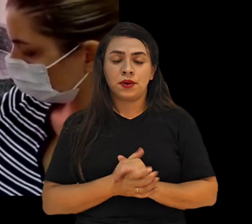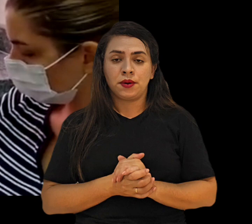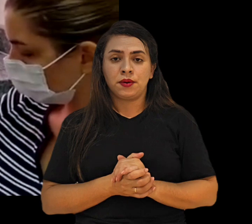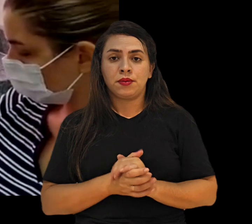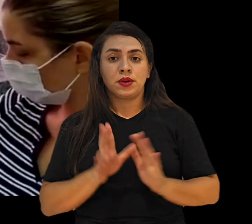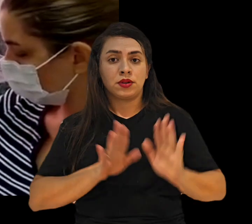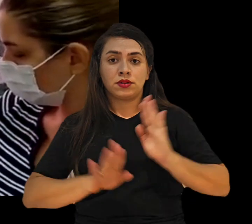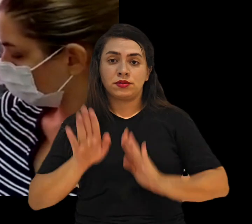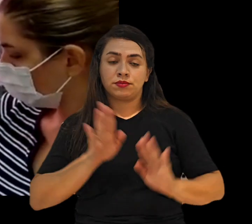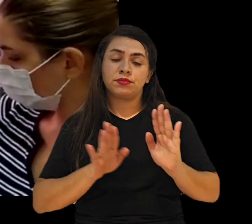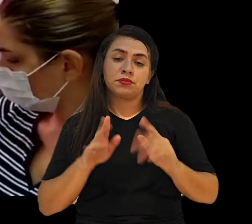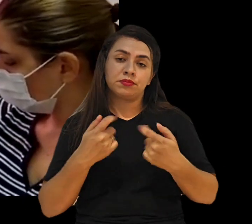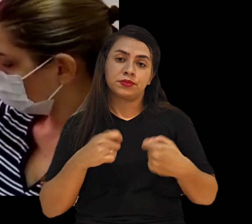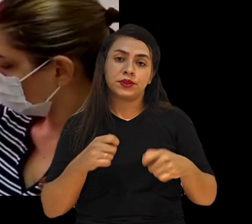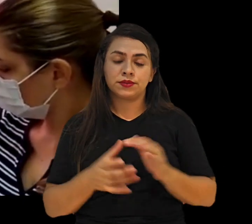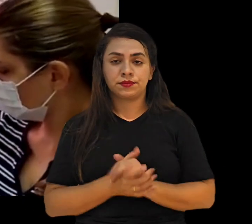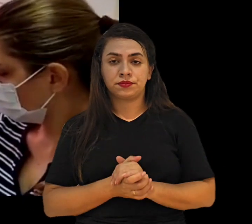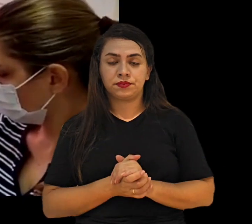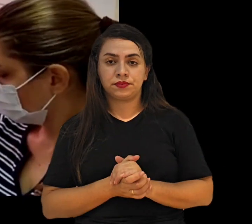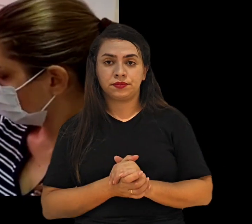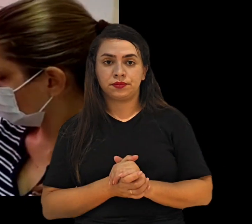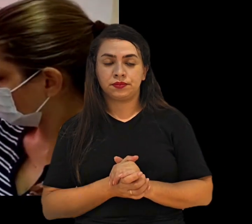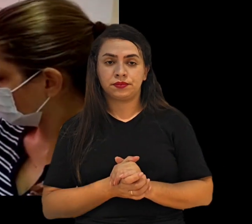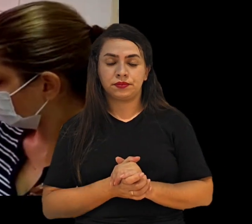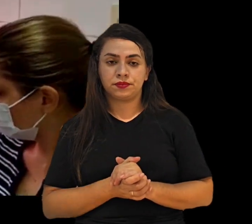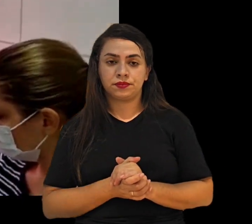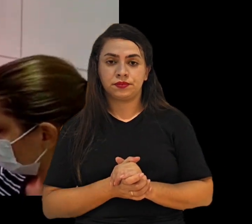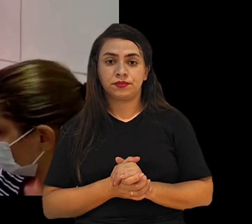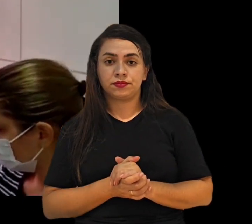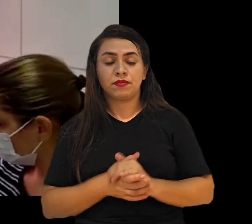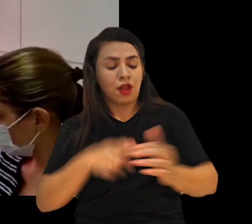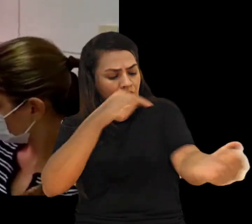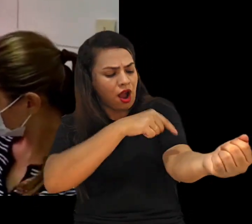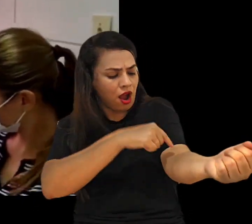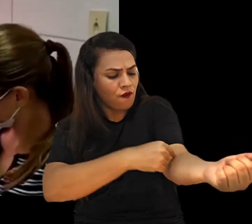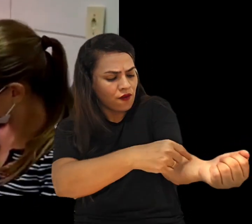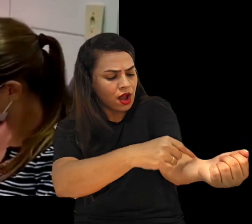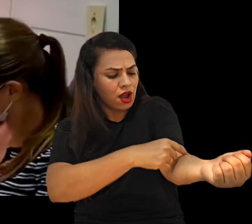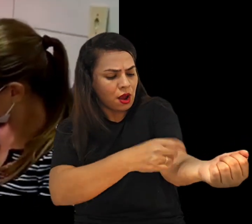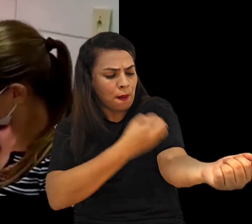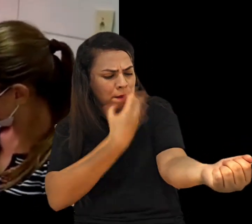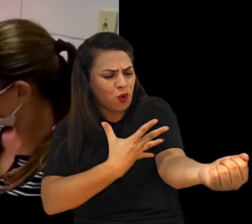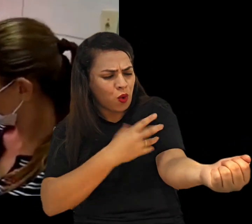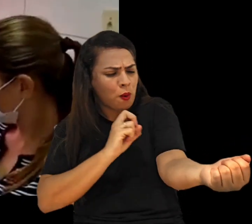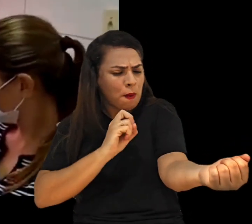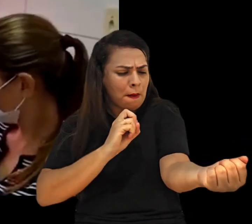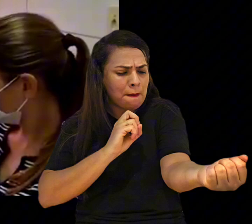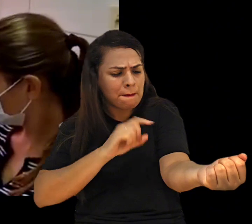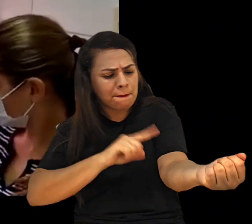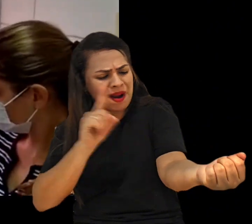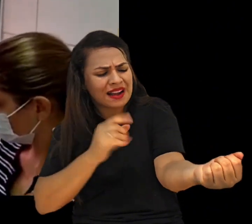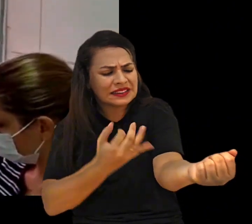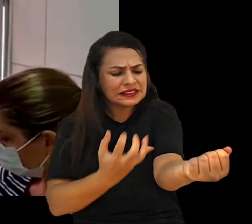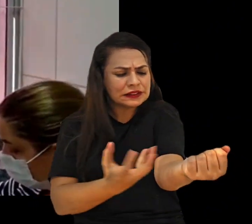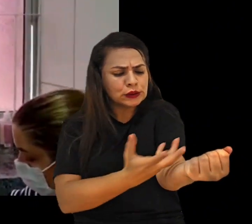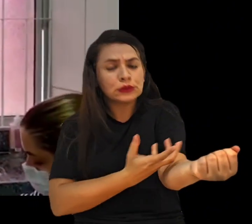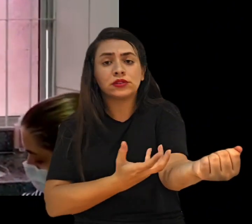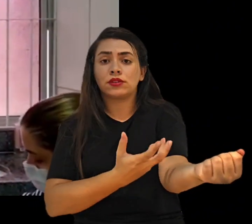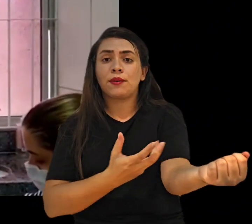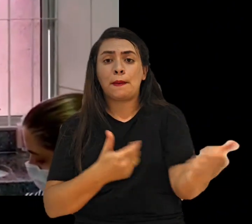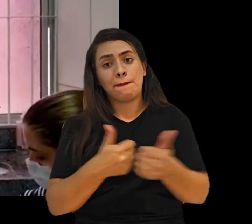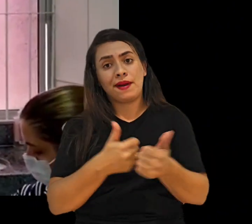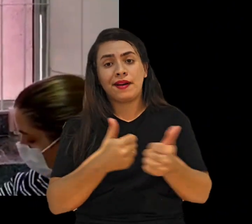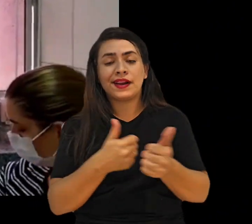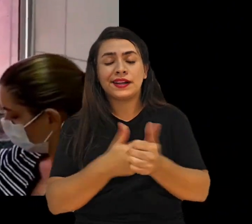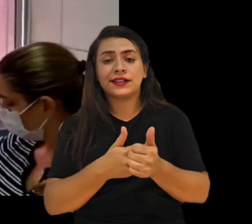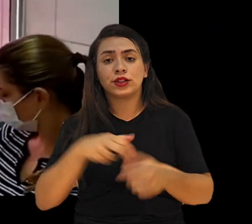romper. Tá? Mas dá para coletar? Dá, mas tem que ter um cuidado maior. Aqui no caso também tem uma veia boa, só que tem um nervo bem do lado. Então se eu pegar a